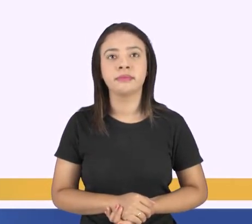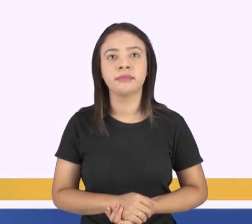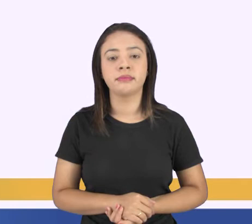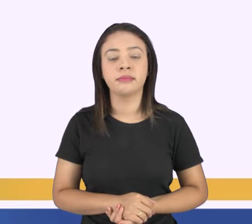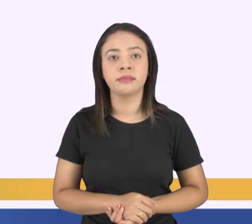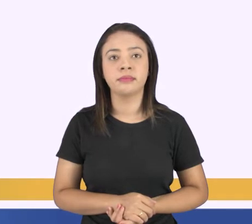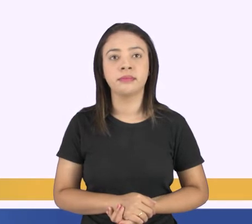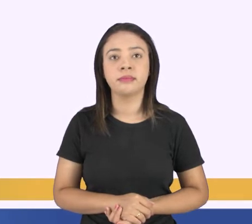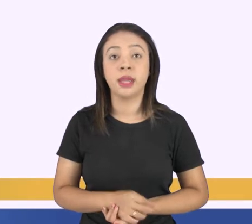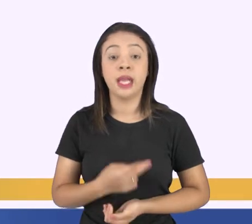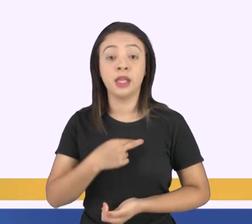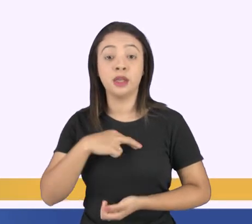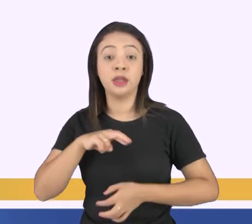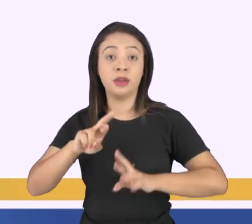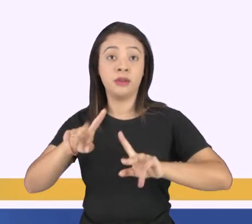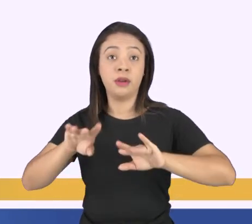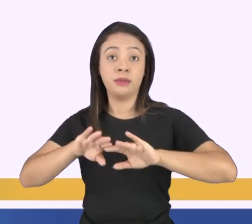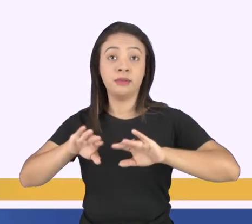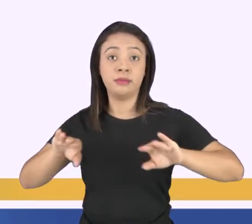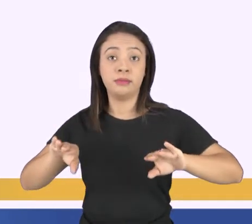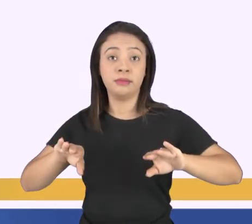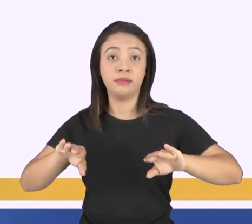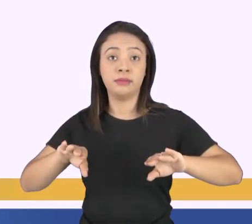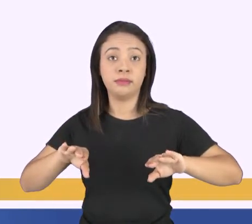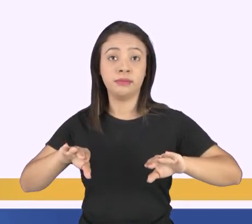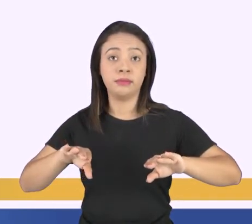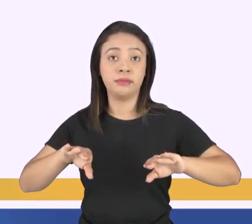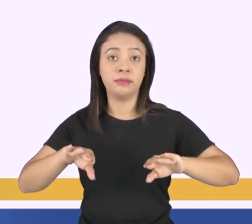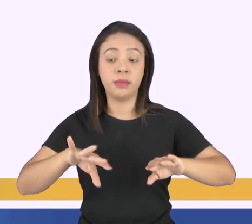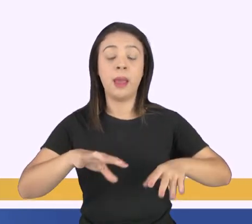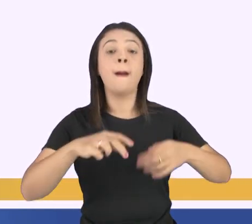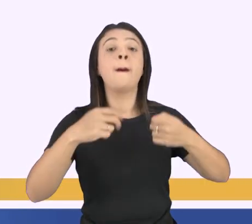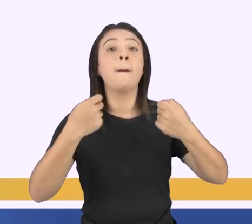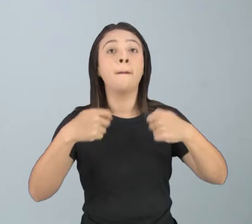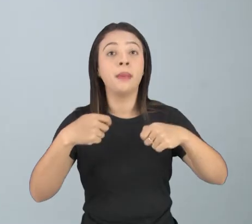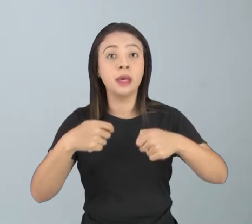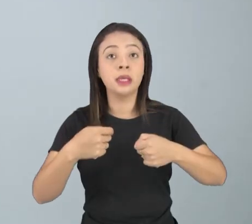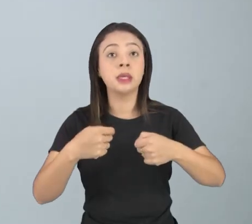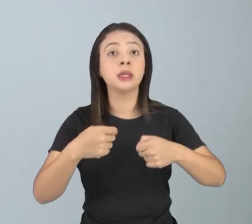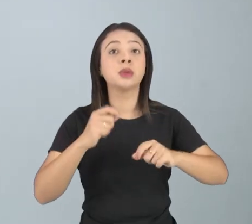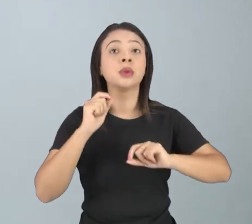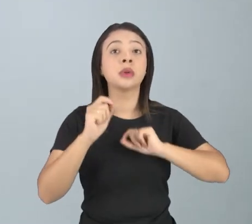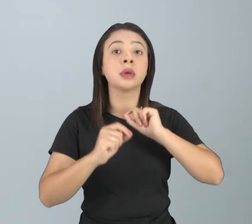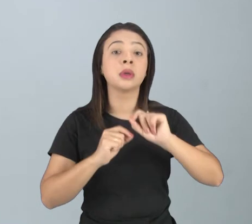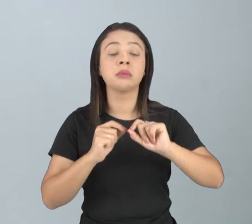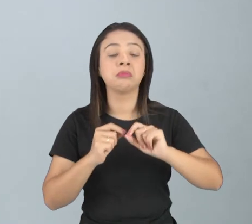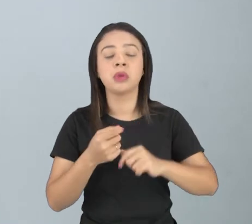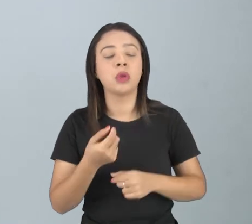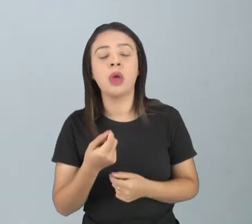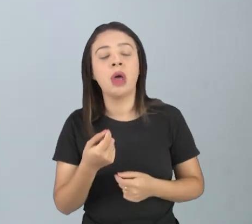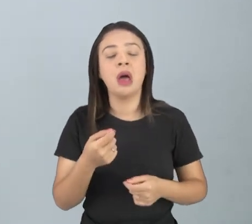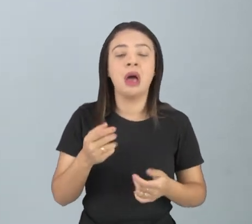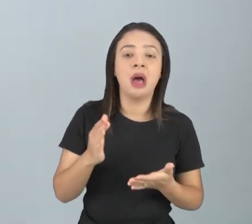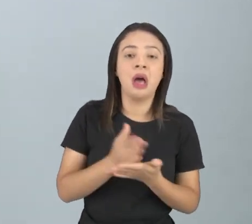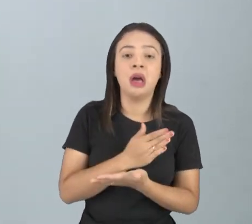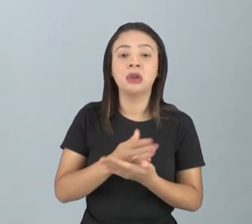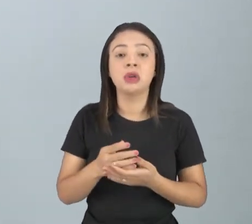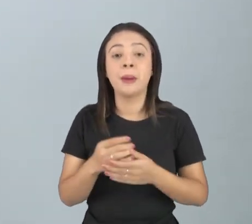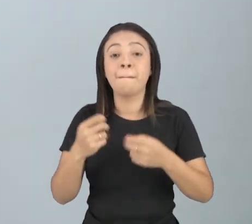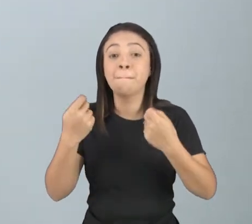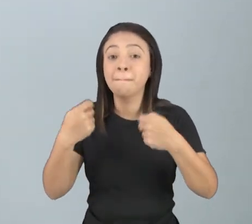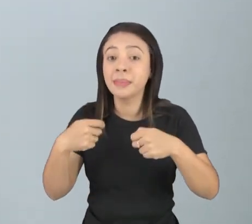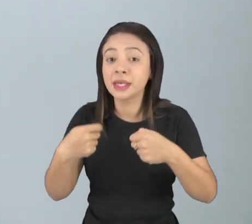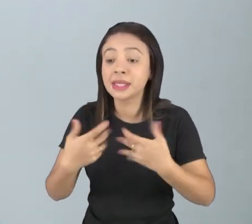religiosa, necessariamente deve ser submeter à aceitação ética. Necessariamente não, né? Necessariamente deve